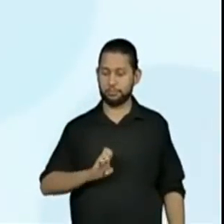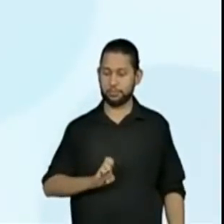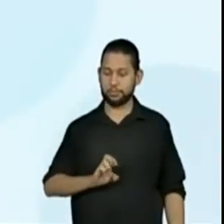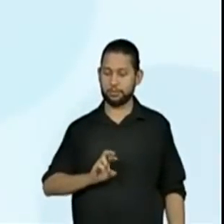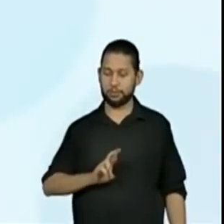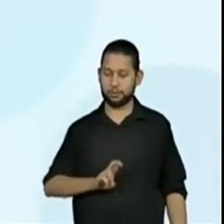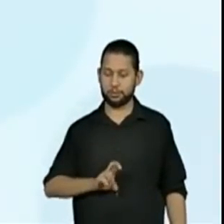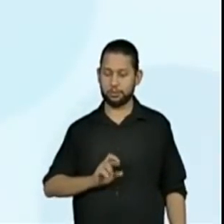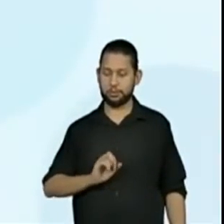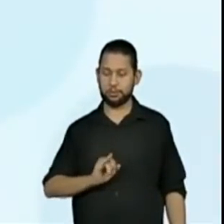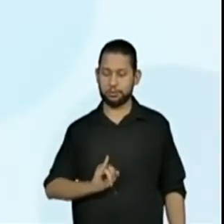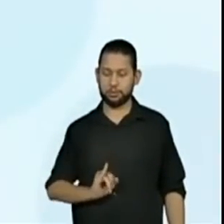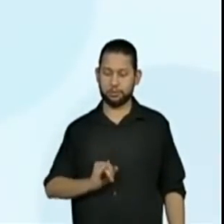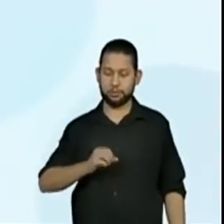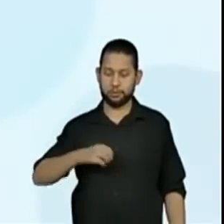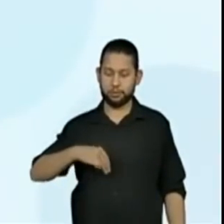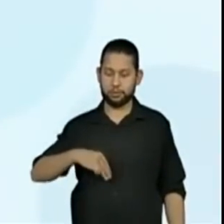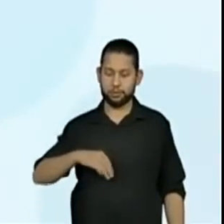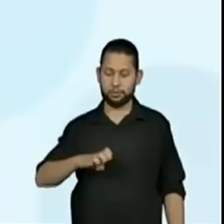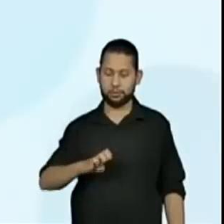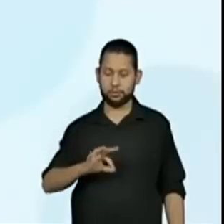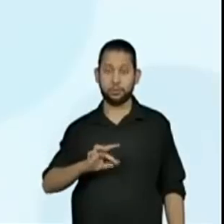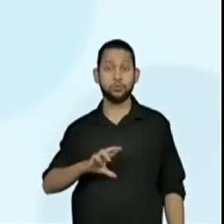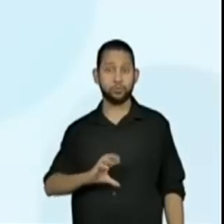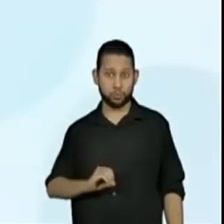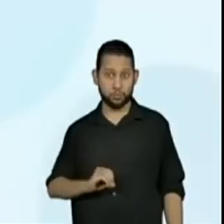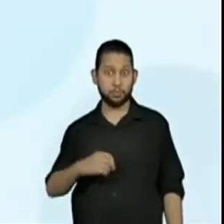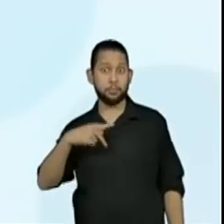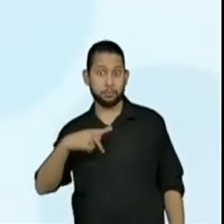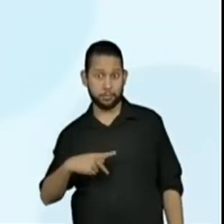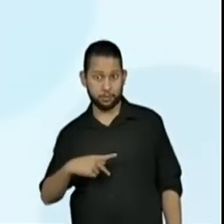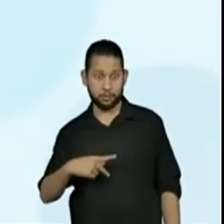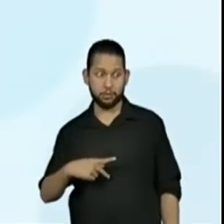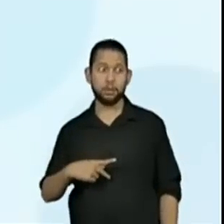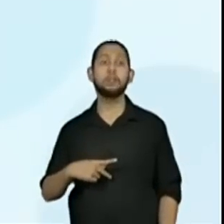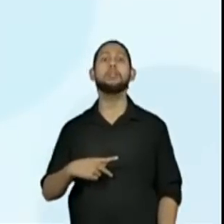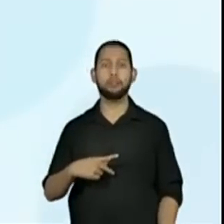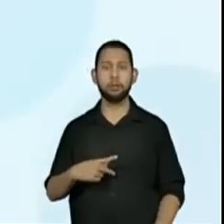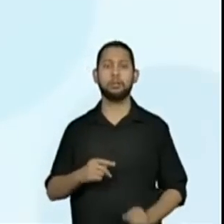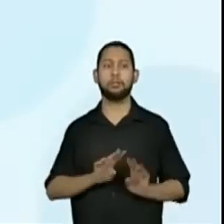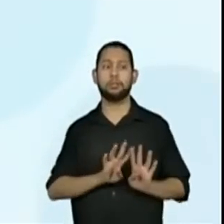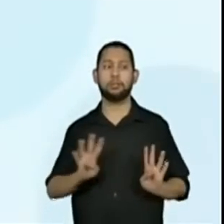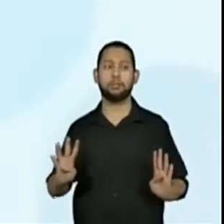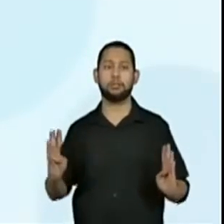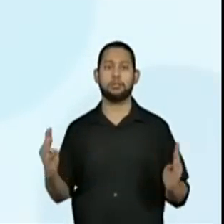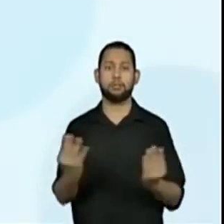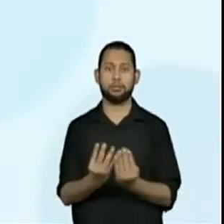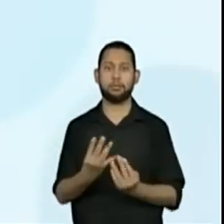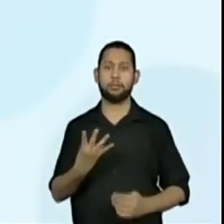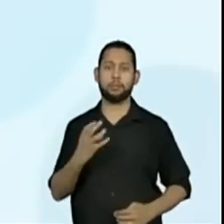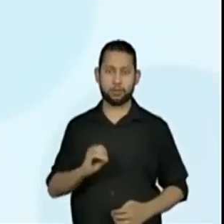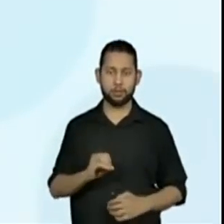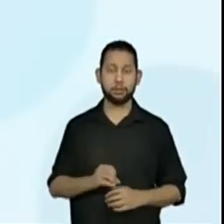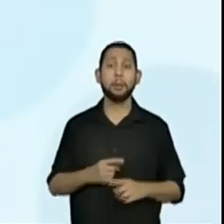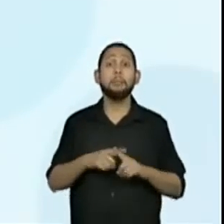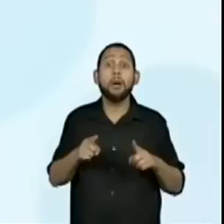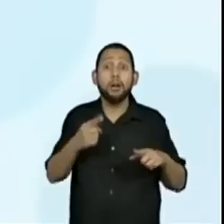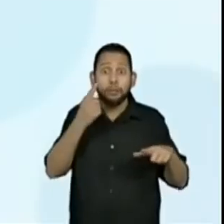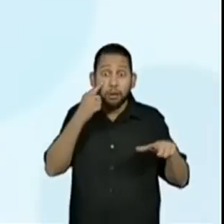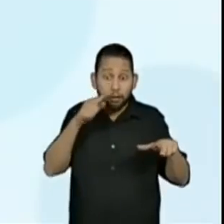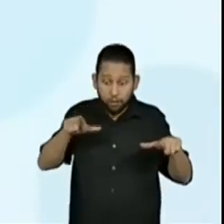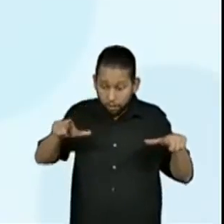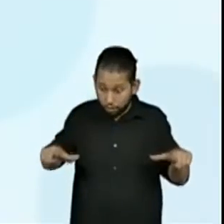m e a área quanto de área eu tenho aqui